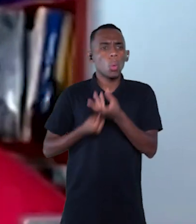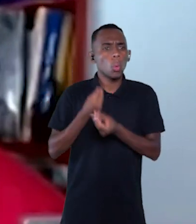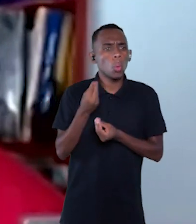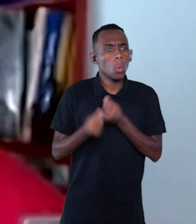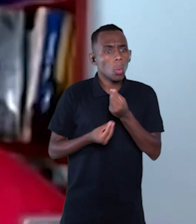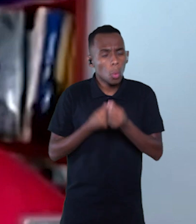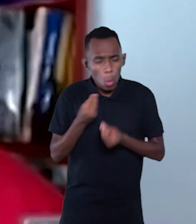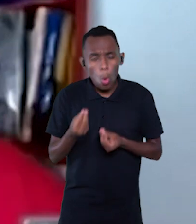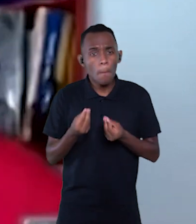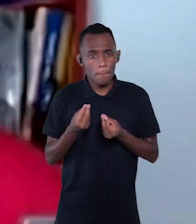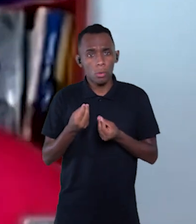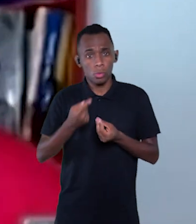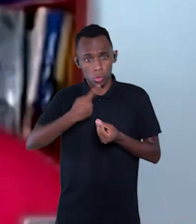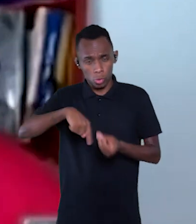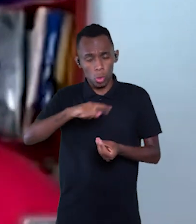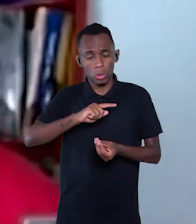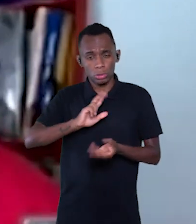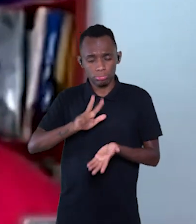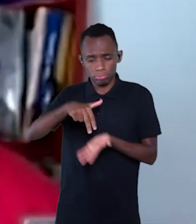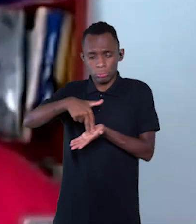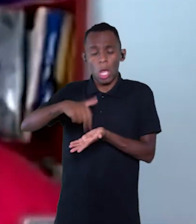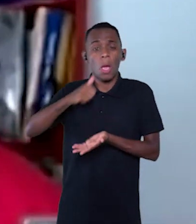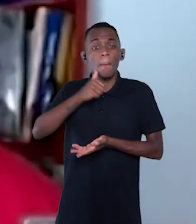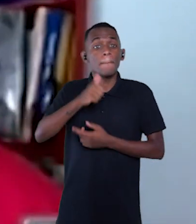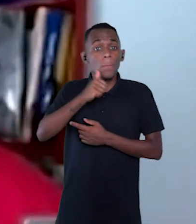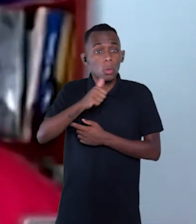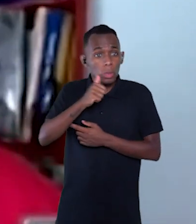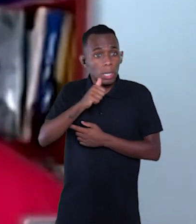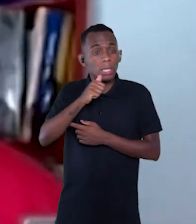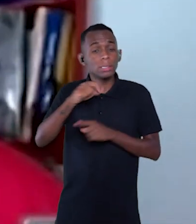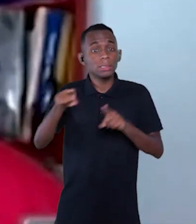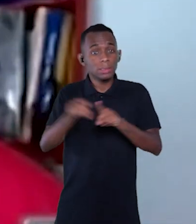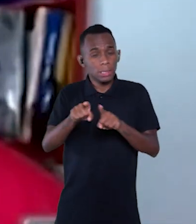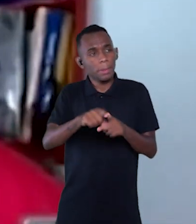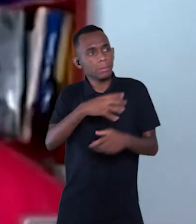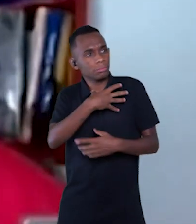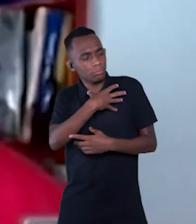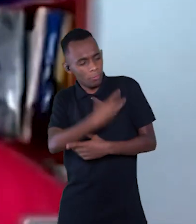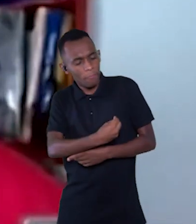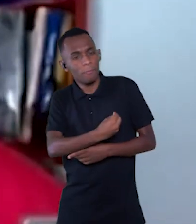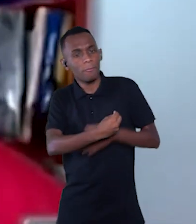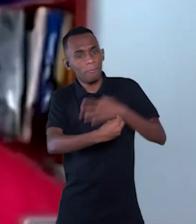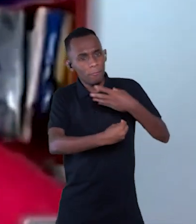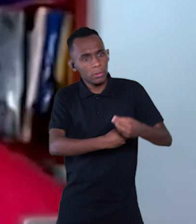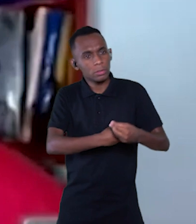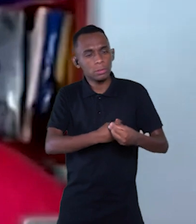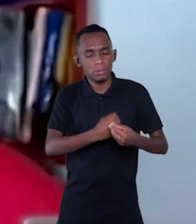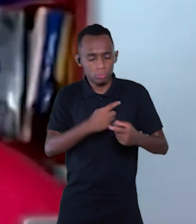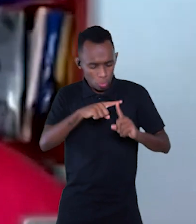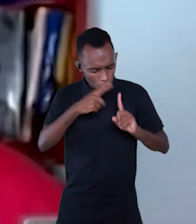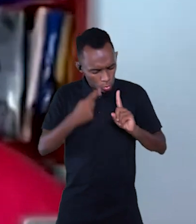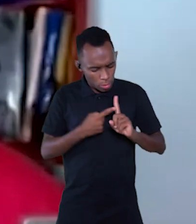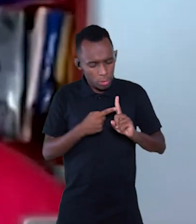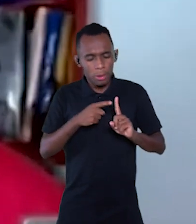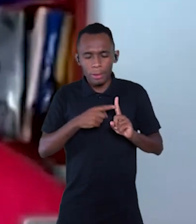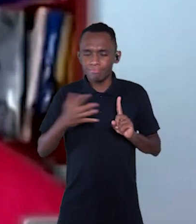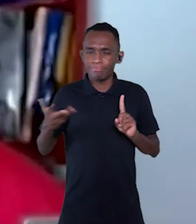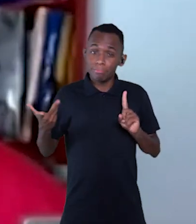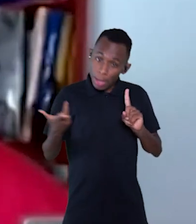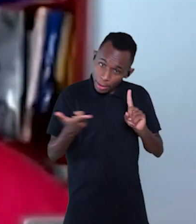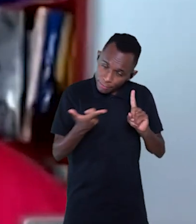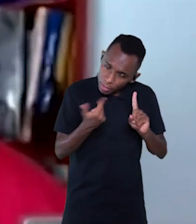nossa condição de mulher e a nossa fertilidade, digamos assim, que é uma coisa maravilhosa,